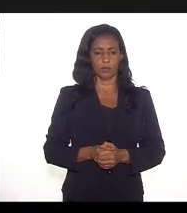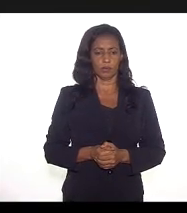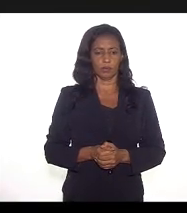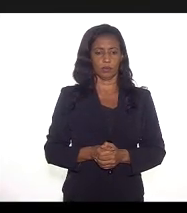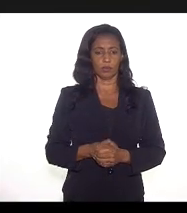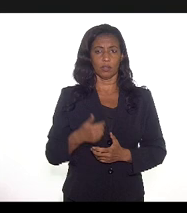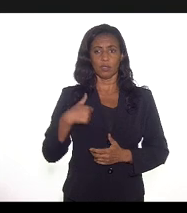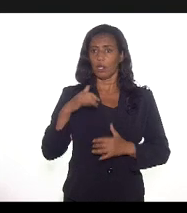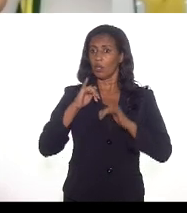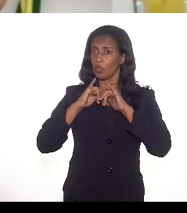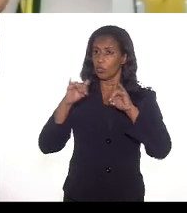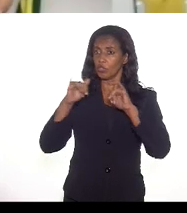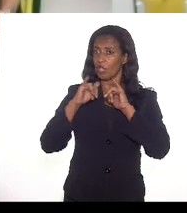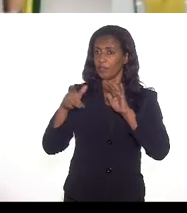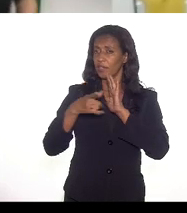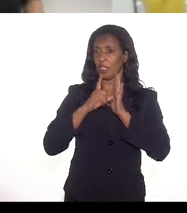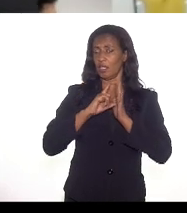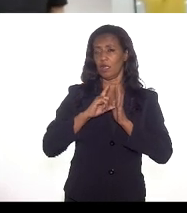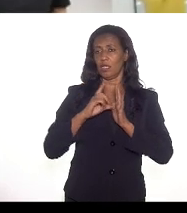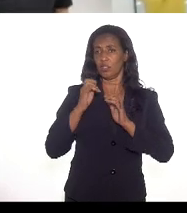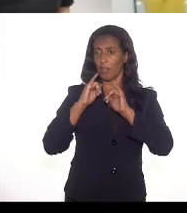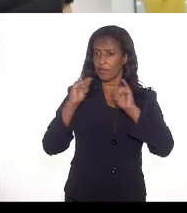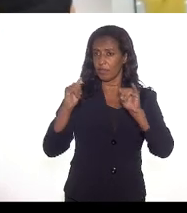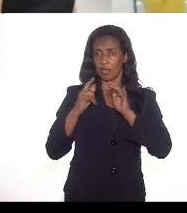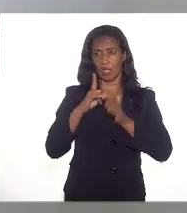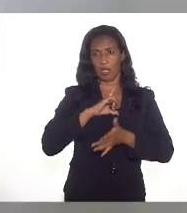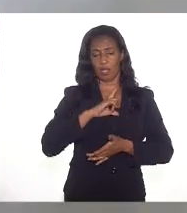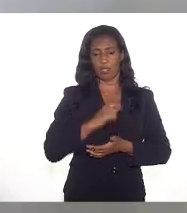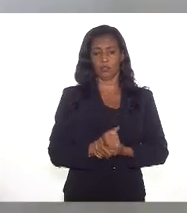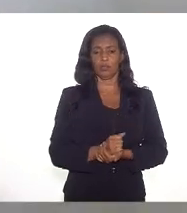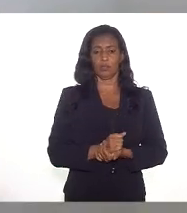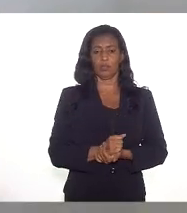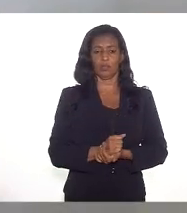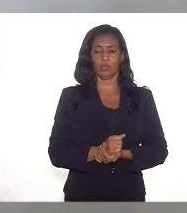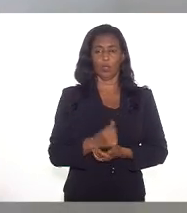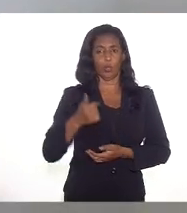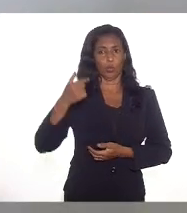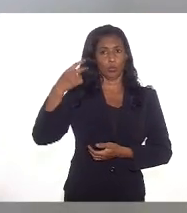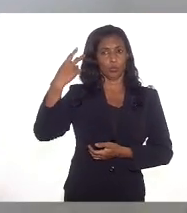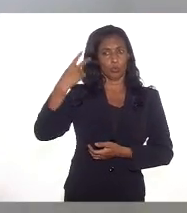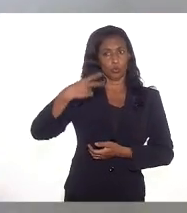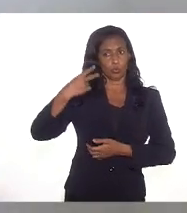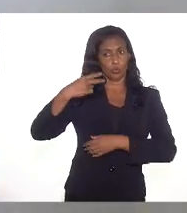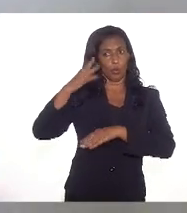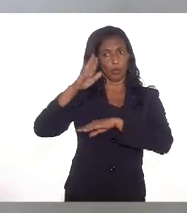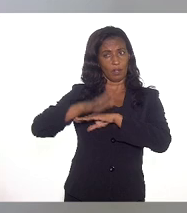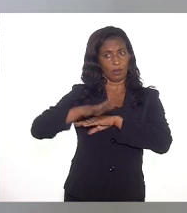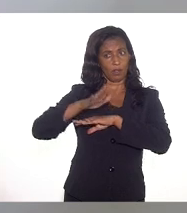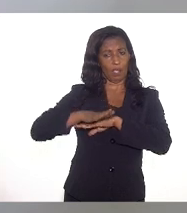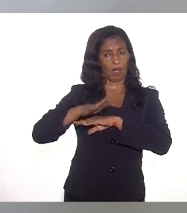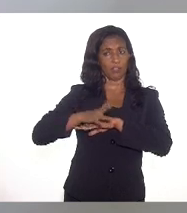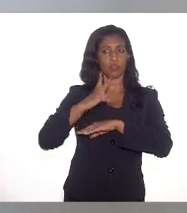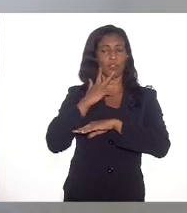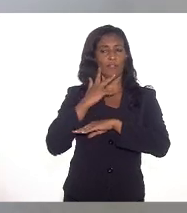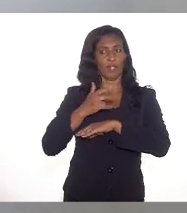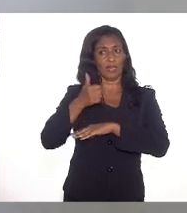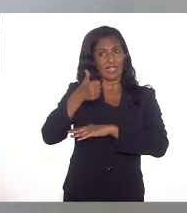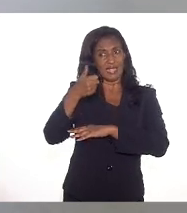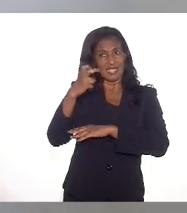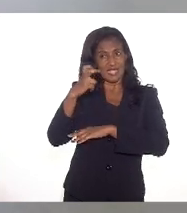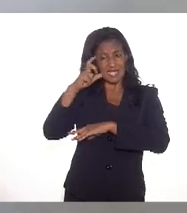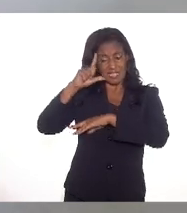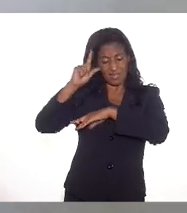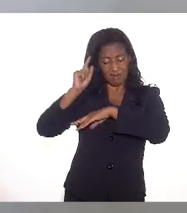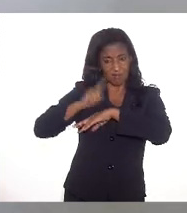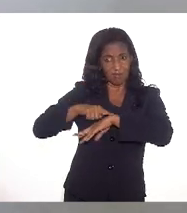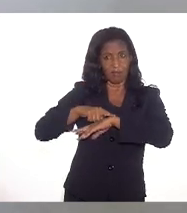Votado. Eu avisei antes, deputado Márcio, que quando era por volta de 2 horas e 15 minutos, eu avisei. Às 15 horas eu vou